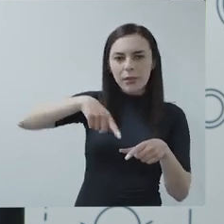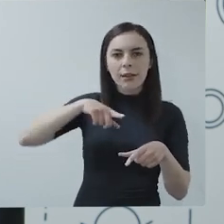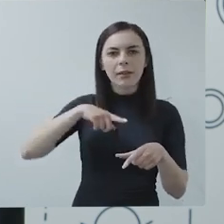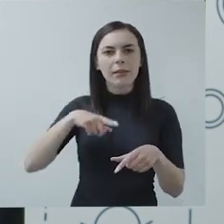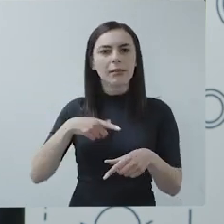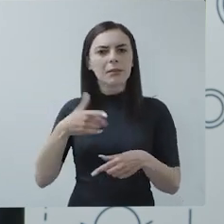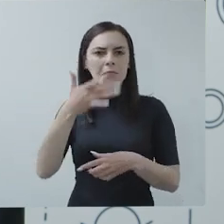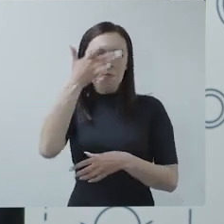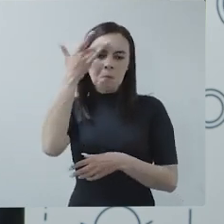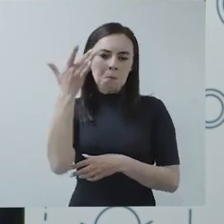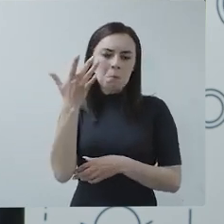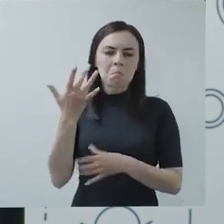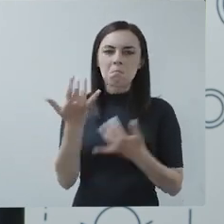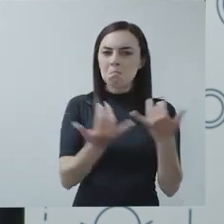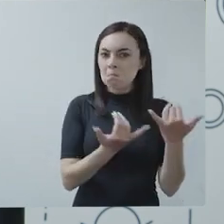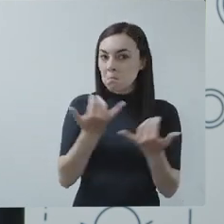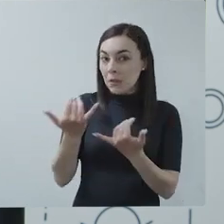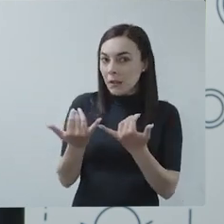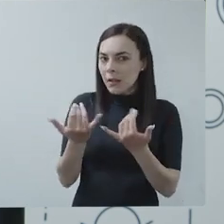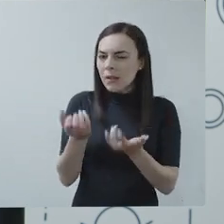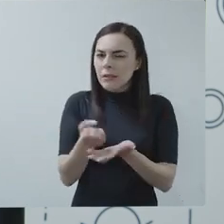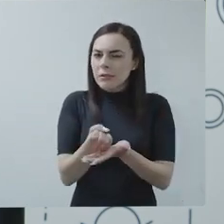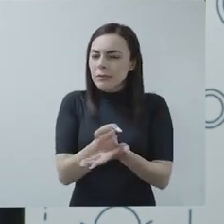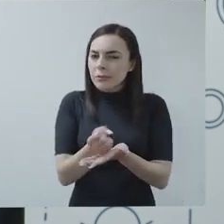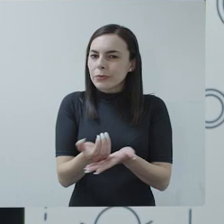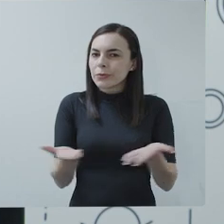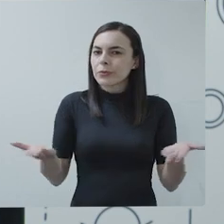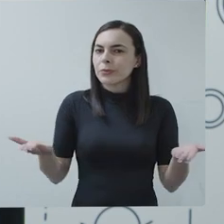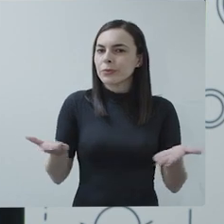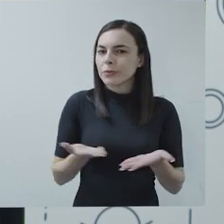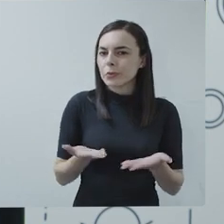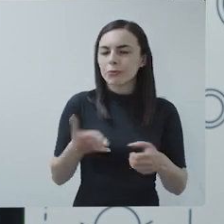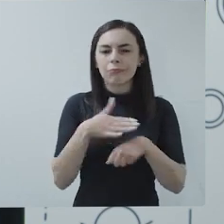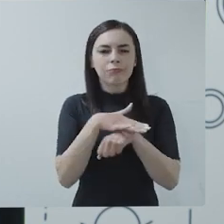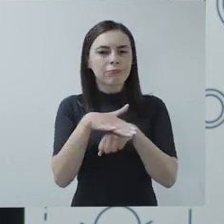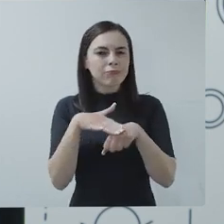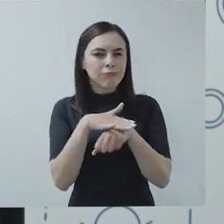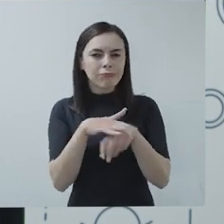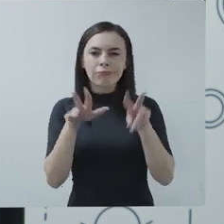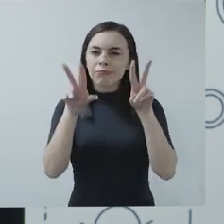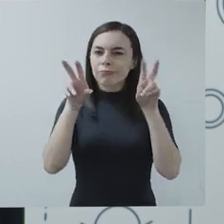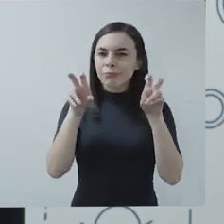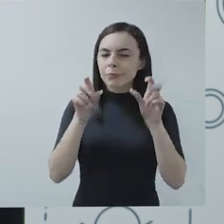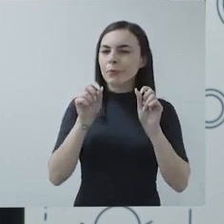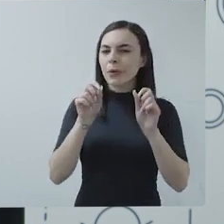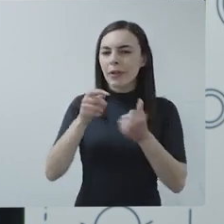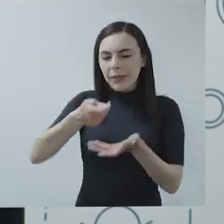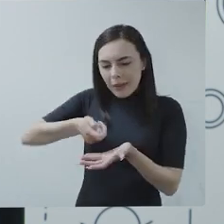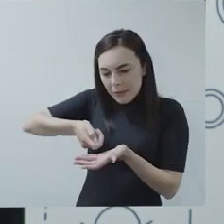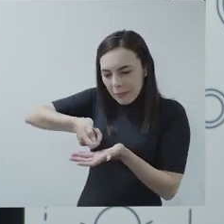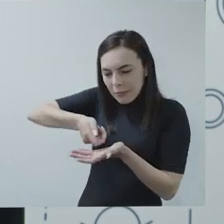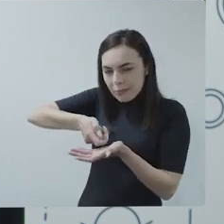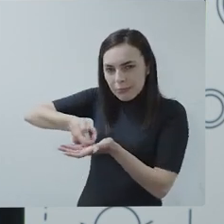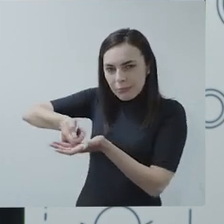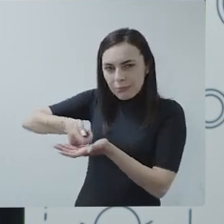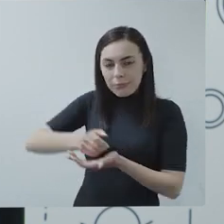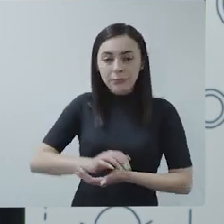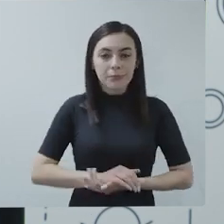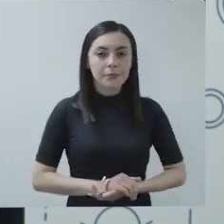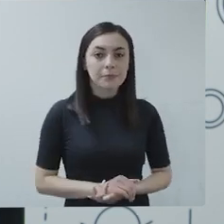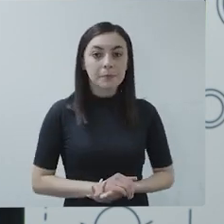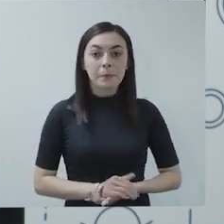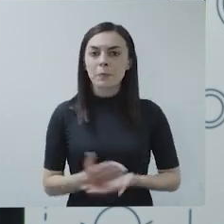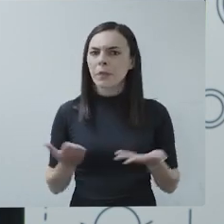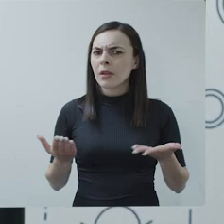as bolinhas de gude. Então, hoje, o nosso jogo, que nós vamos conversar e vamos falar sobre ele, é sobre a bolinha de gude.